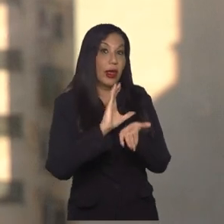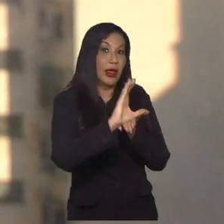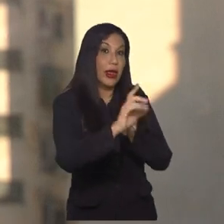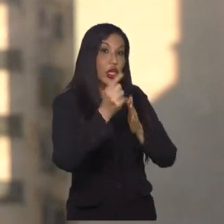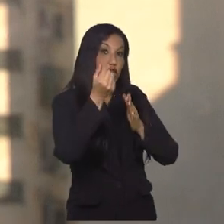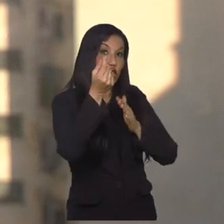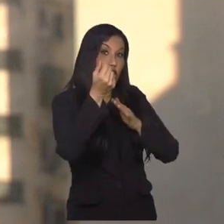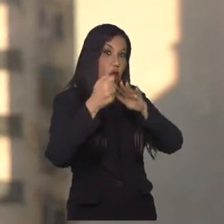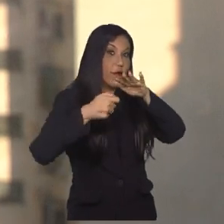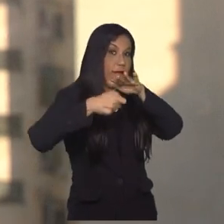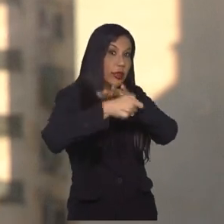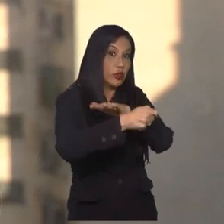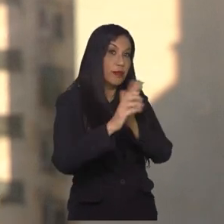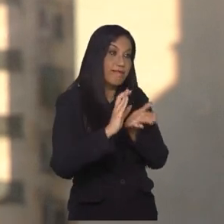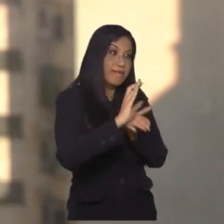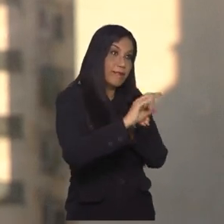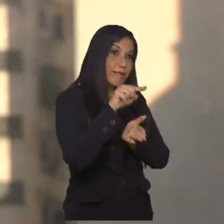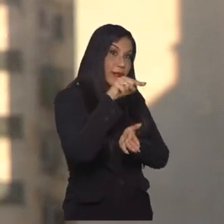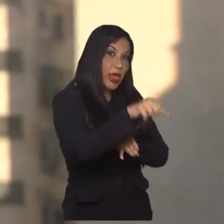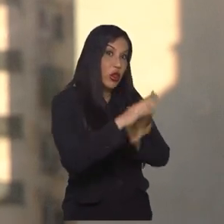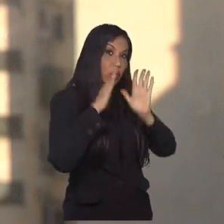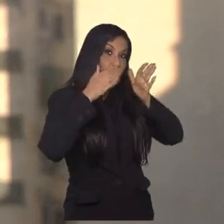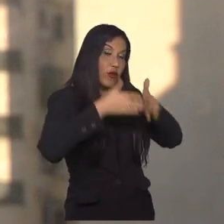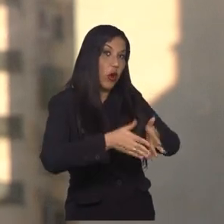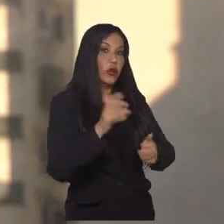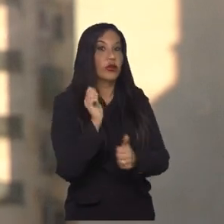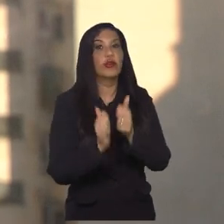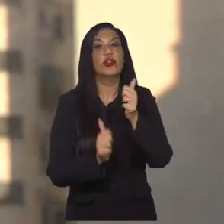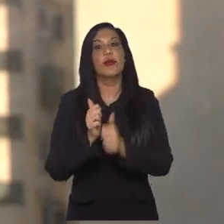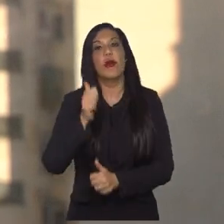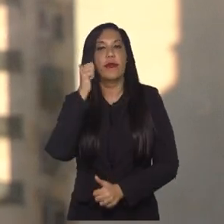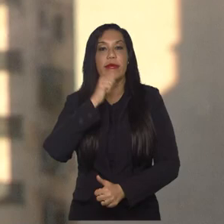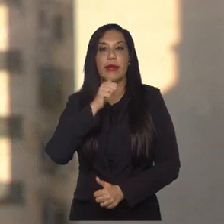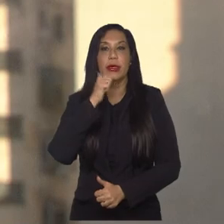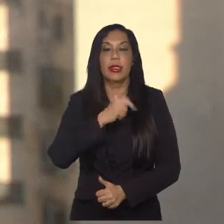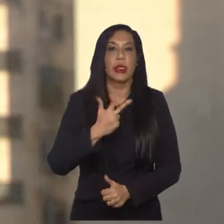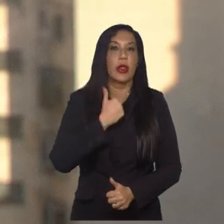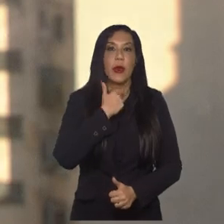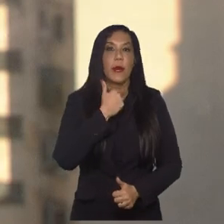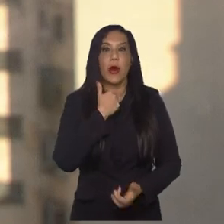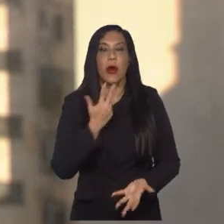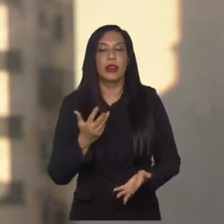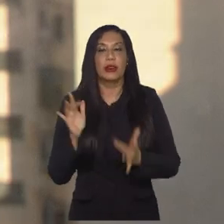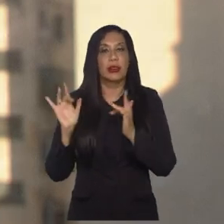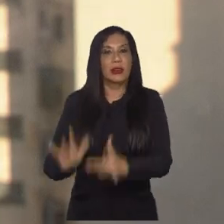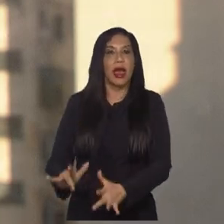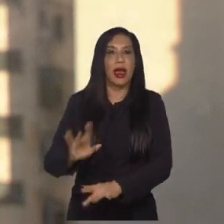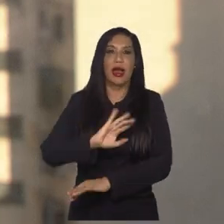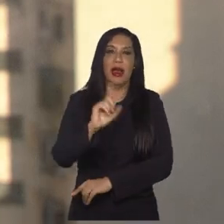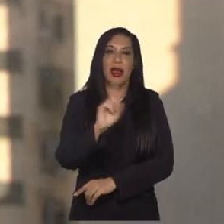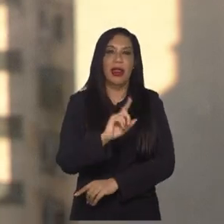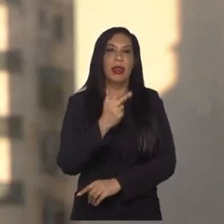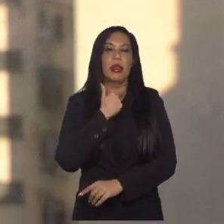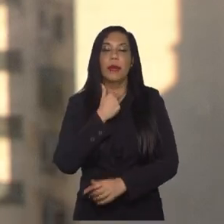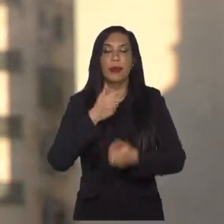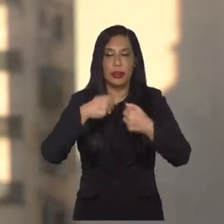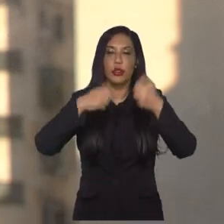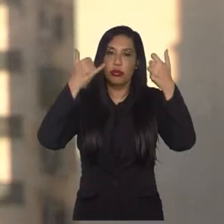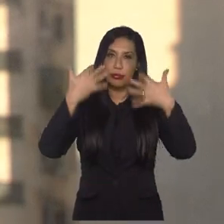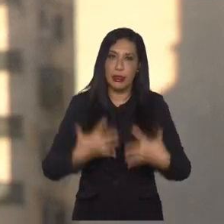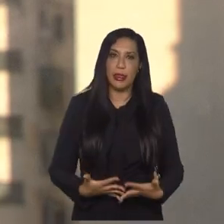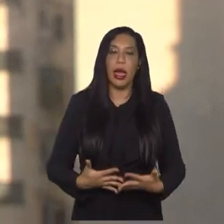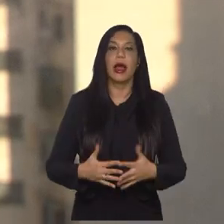do que a Federação Inglesa de Futebol fez pelo futebol feminino. Então, a gente não pode deixar esse trabalho de lado, não se pode deixar de falar isso.